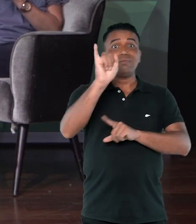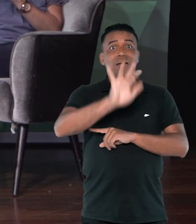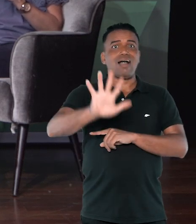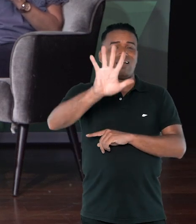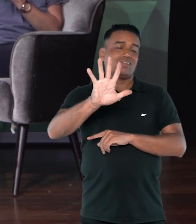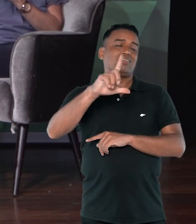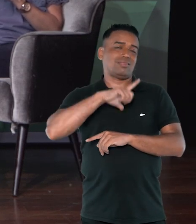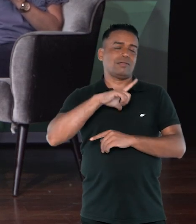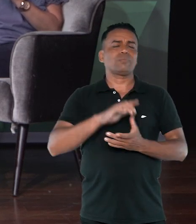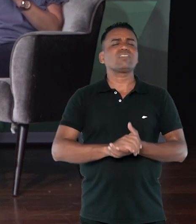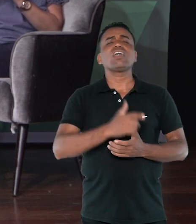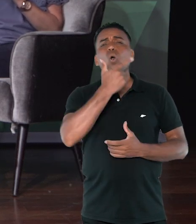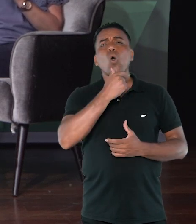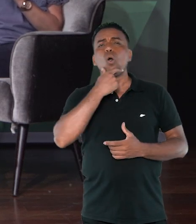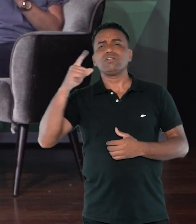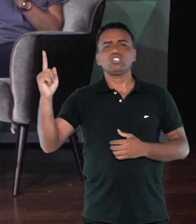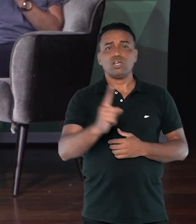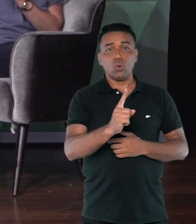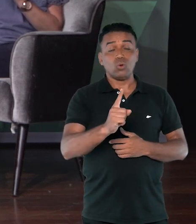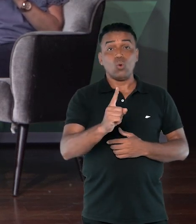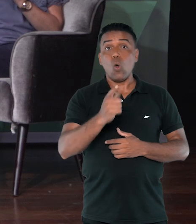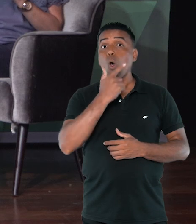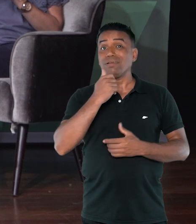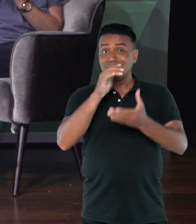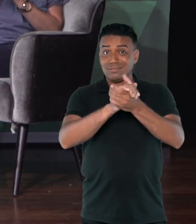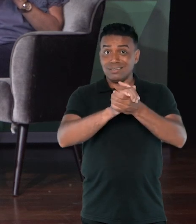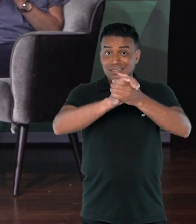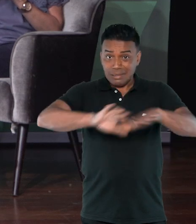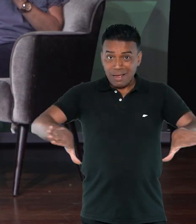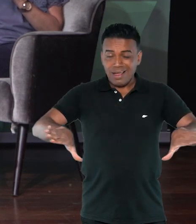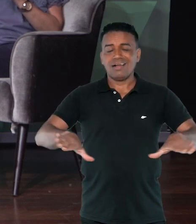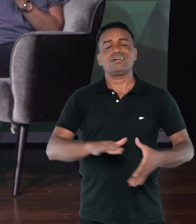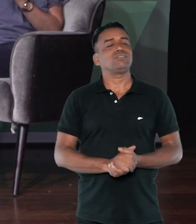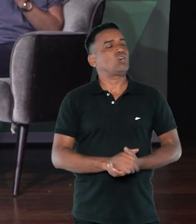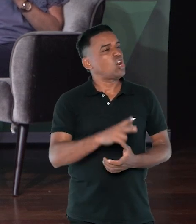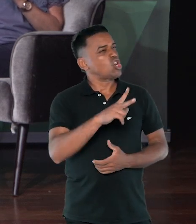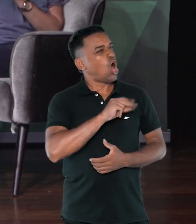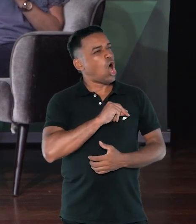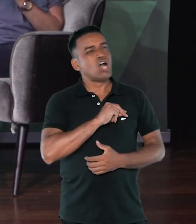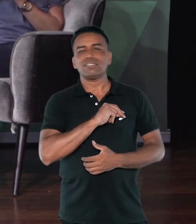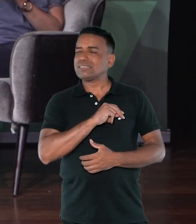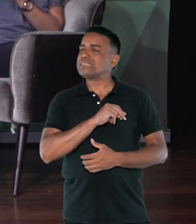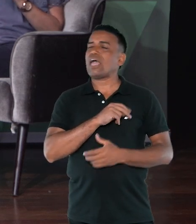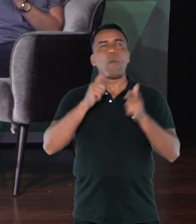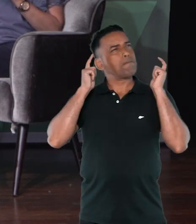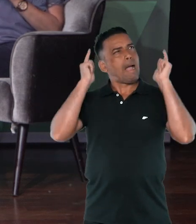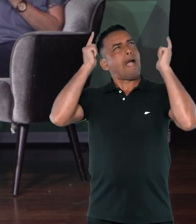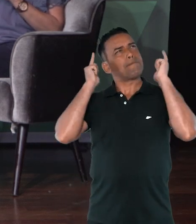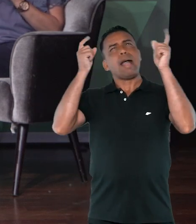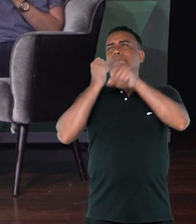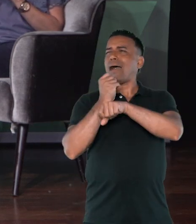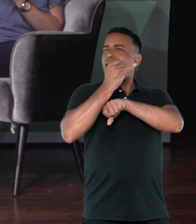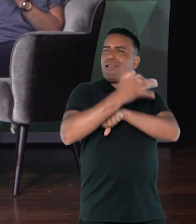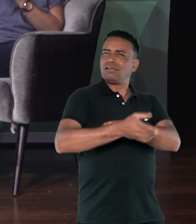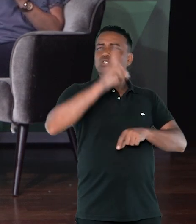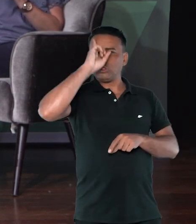humano o negócio, assim, eu fico perdido, sabe? Igual quando a gente escolhe apartamento, que fica perdido, porque a varanda é boa, mas a cozinha do